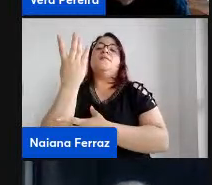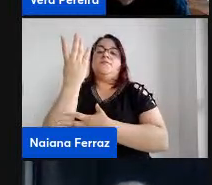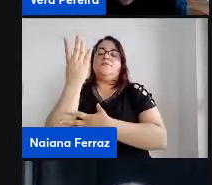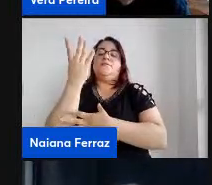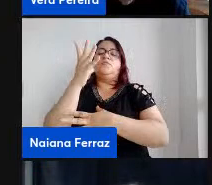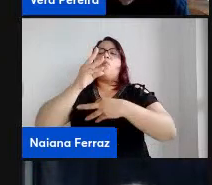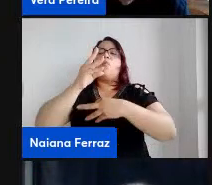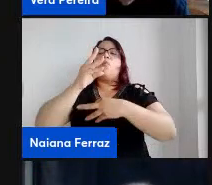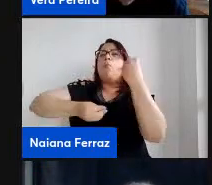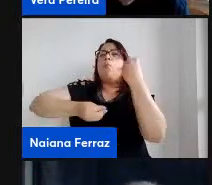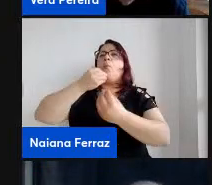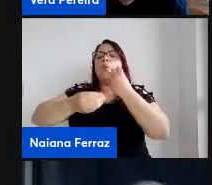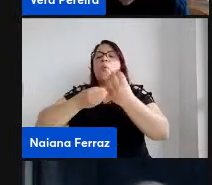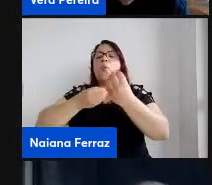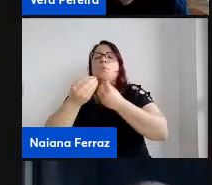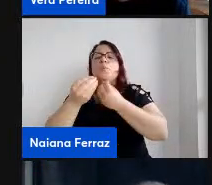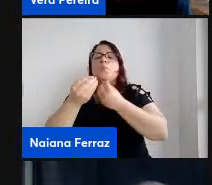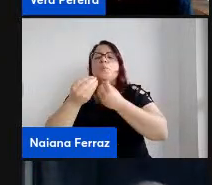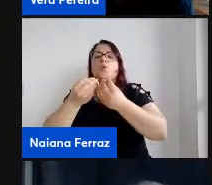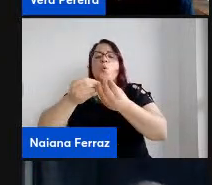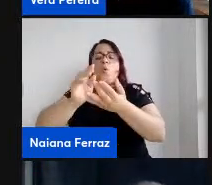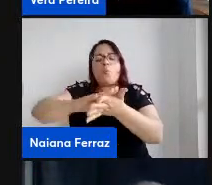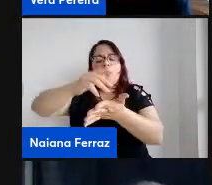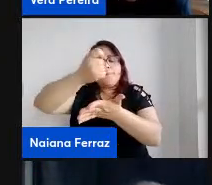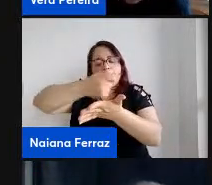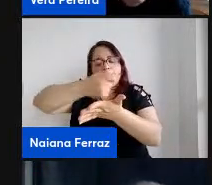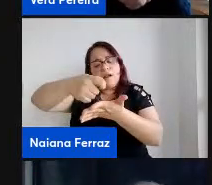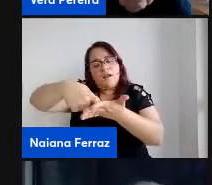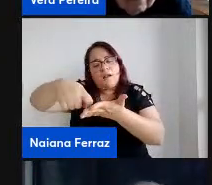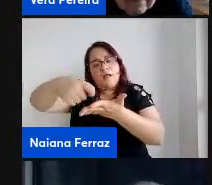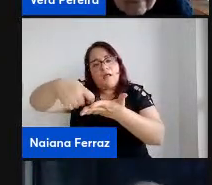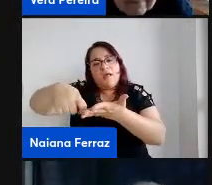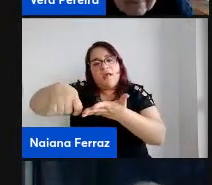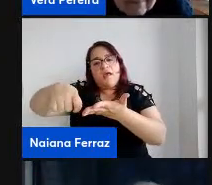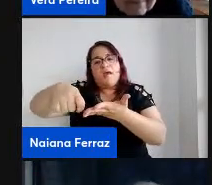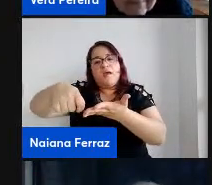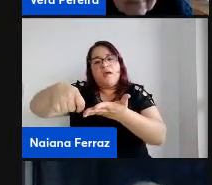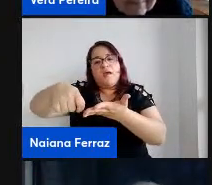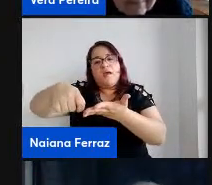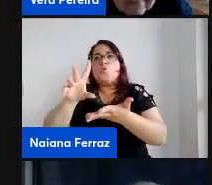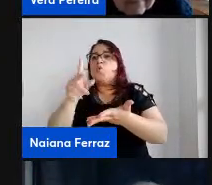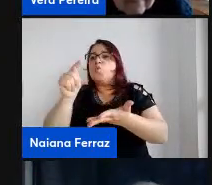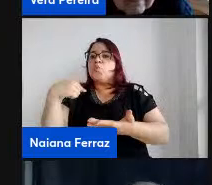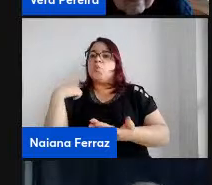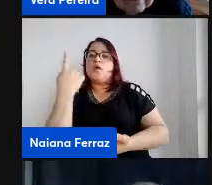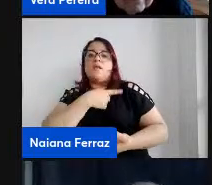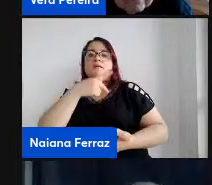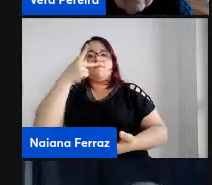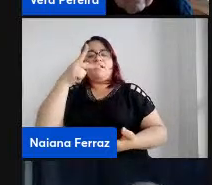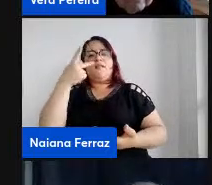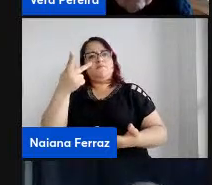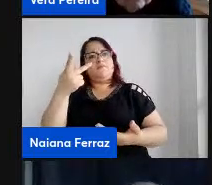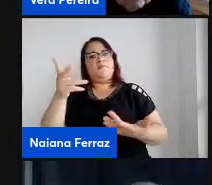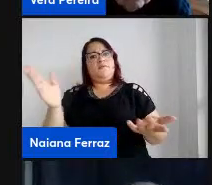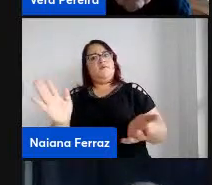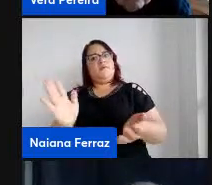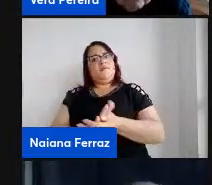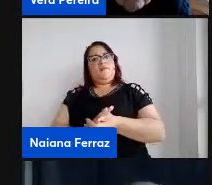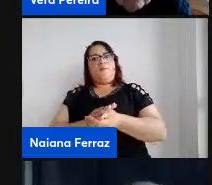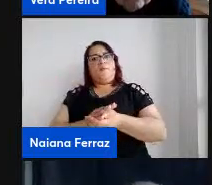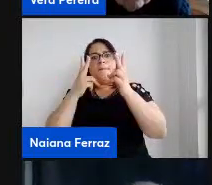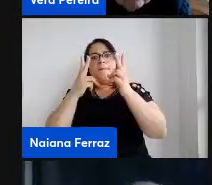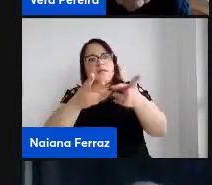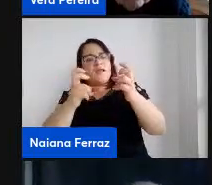de grafar aquilo que nós falamos. Vejam como isso mudou o nosso mundo. A